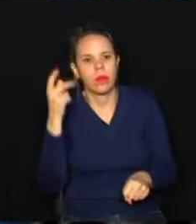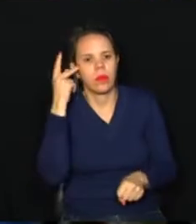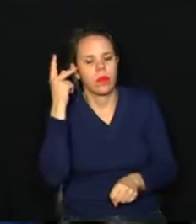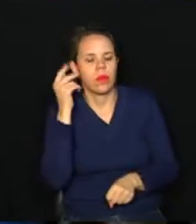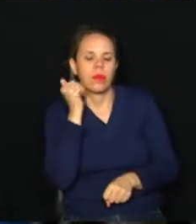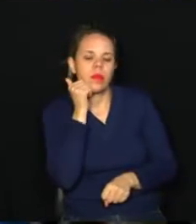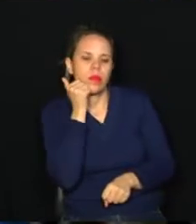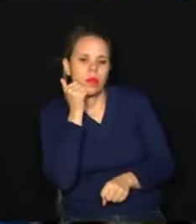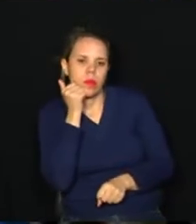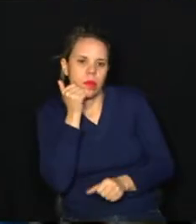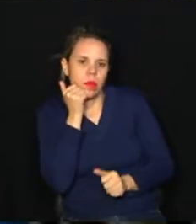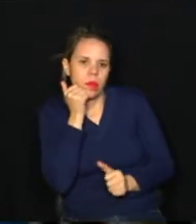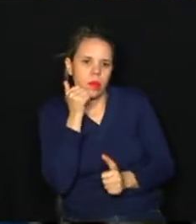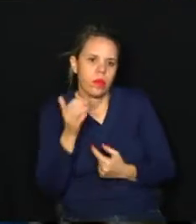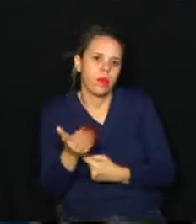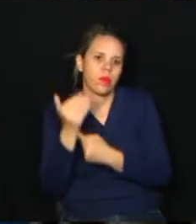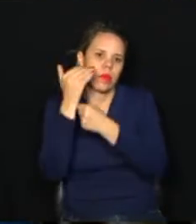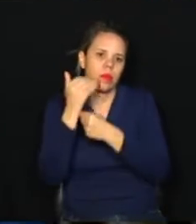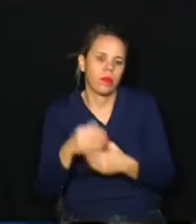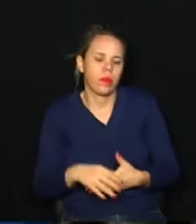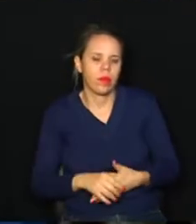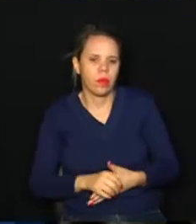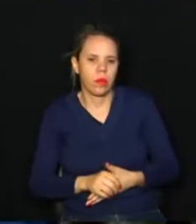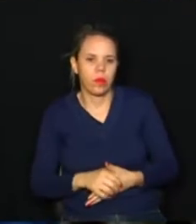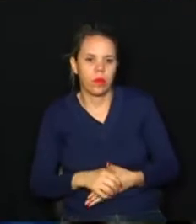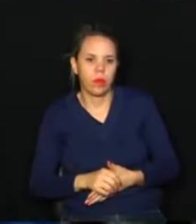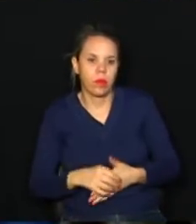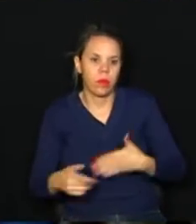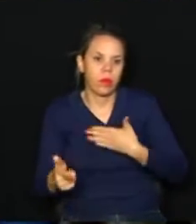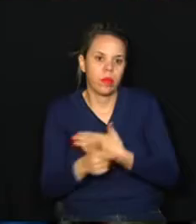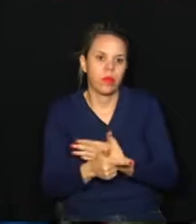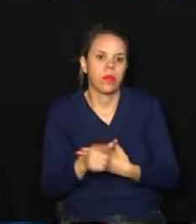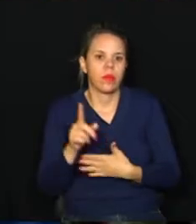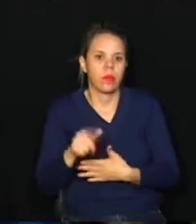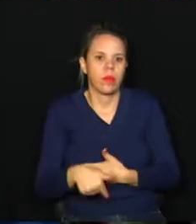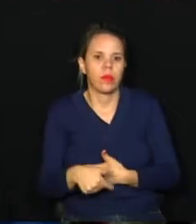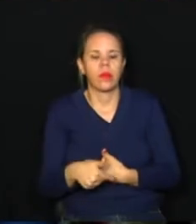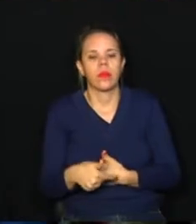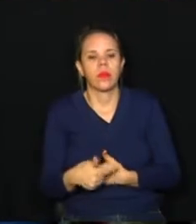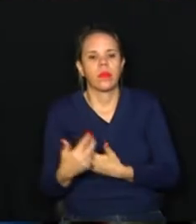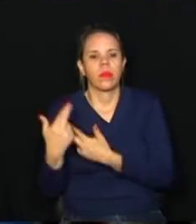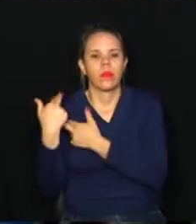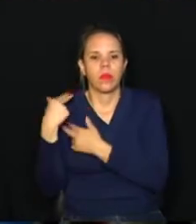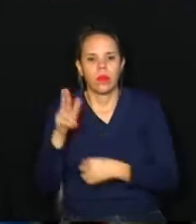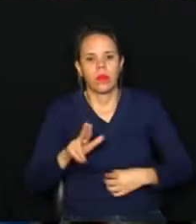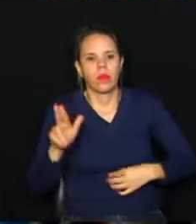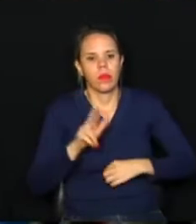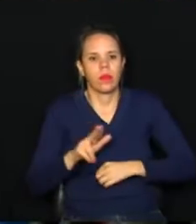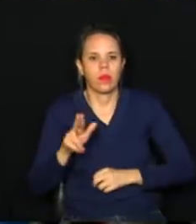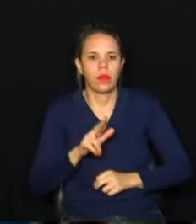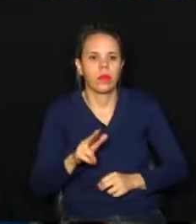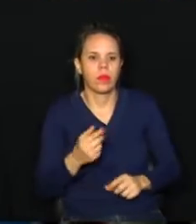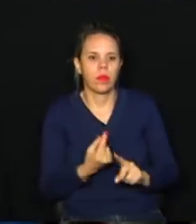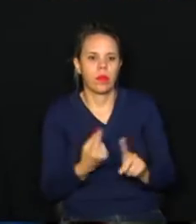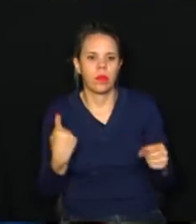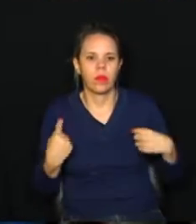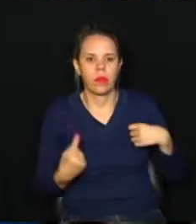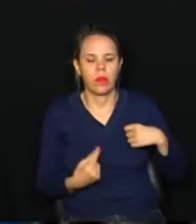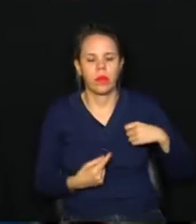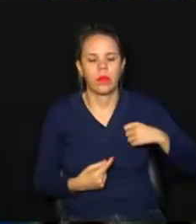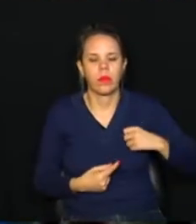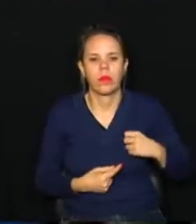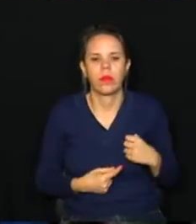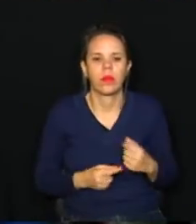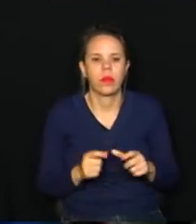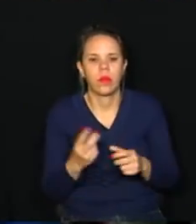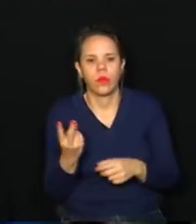Ciência, Tecnologia e Inovação. Papel que difere daquele que cabe à universidade, isoladamente, e que